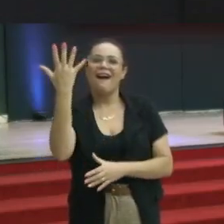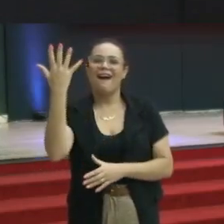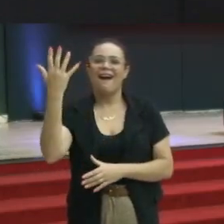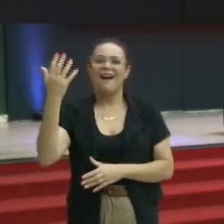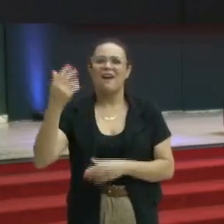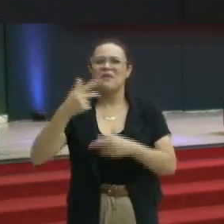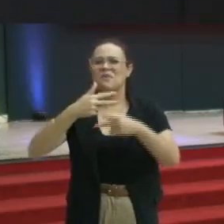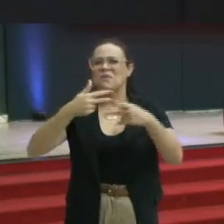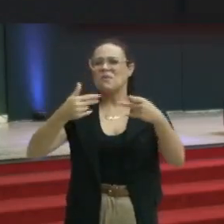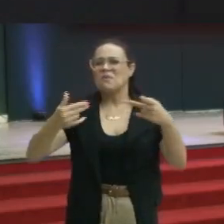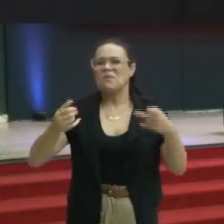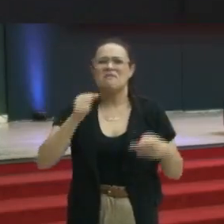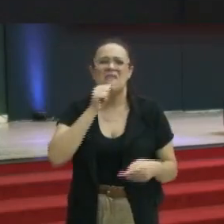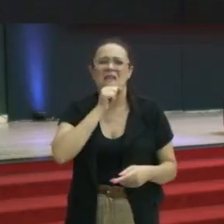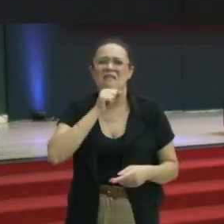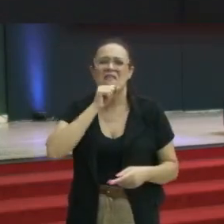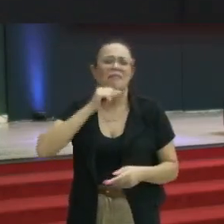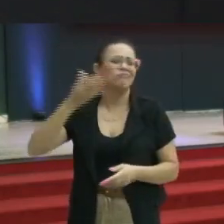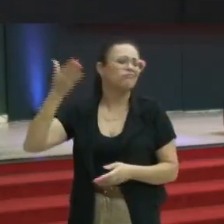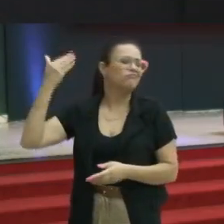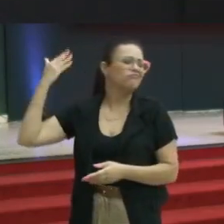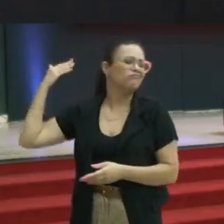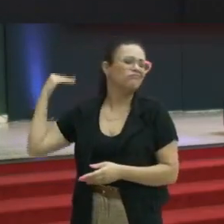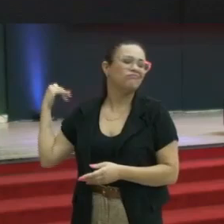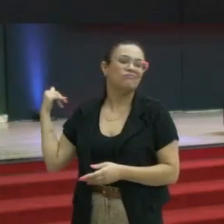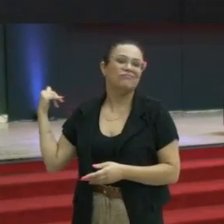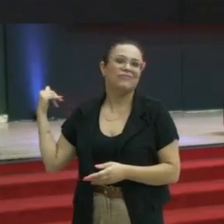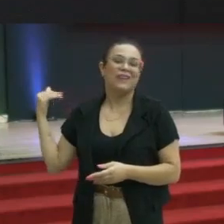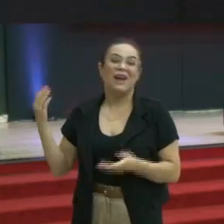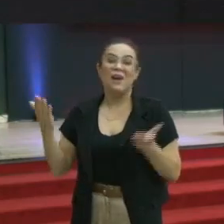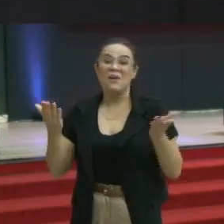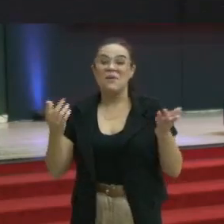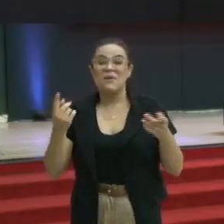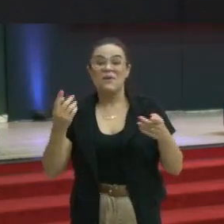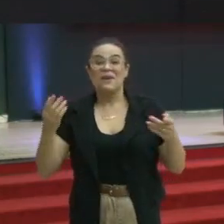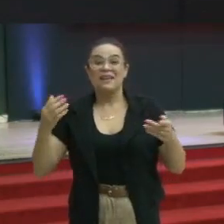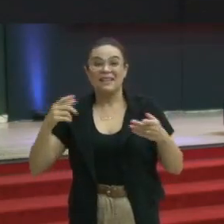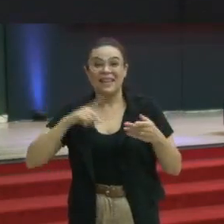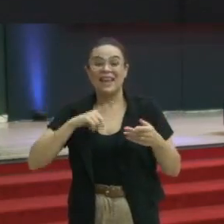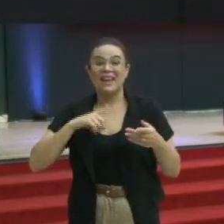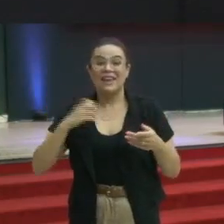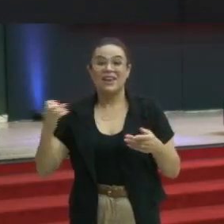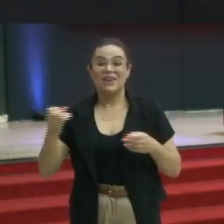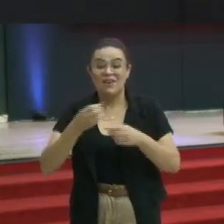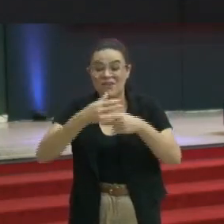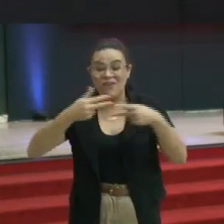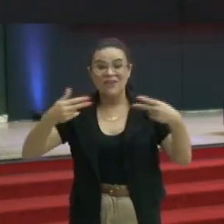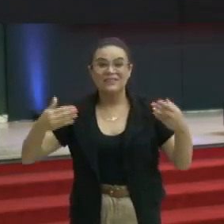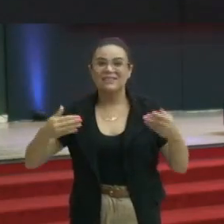que surgiram coisas novas.